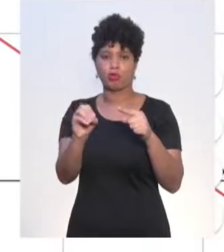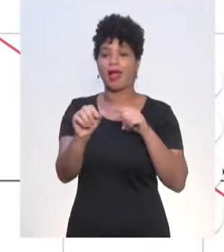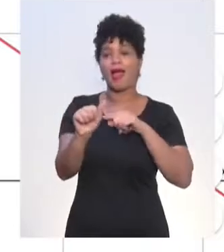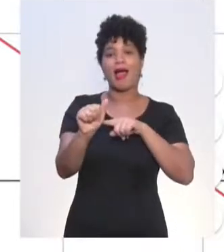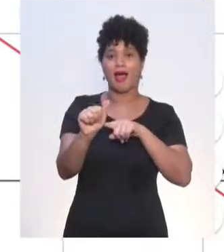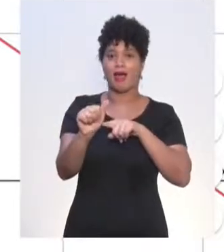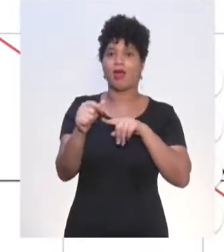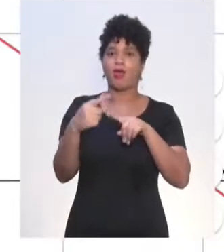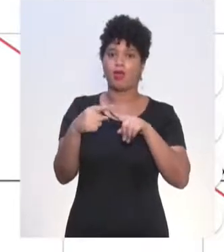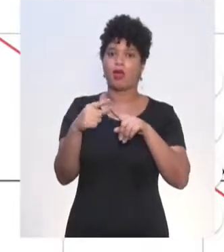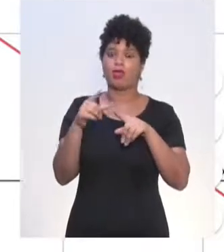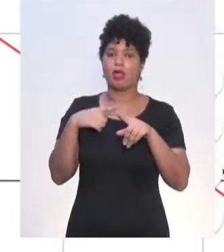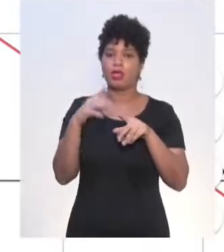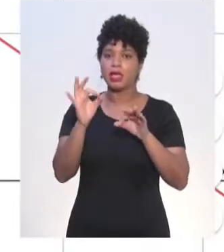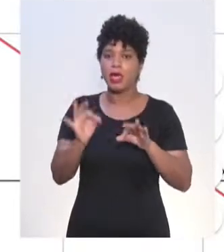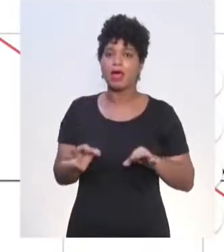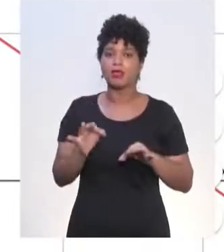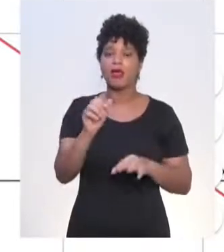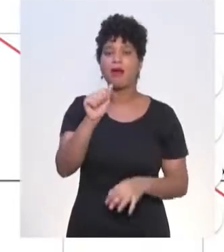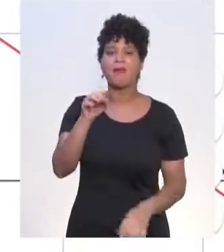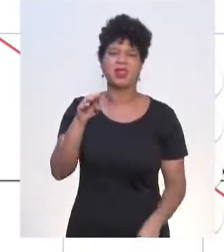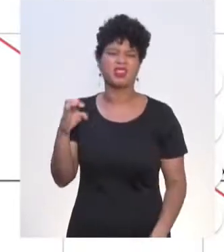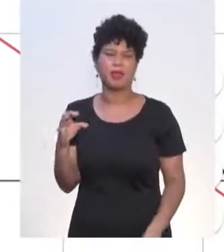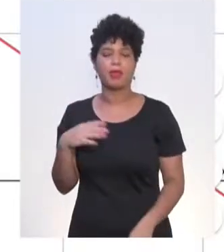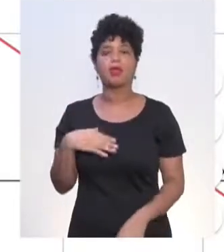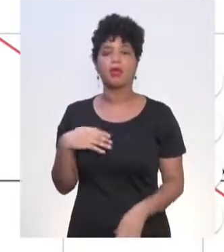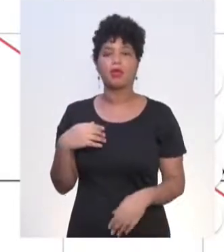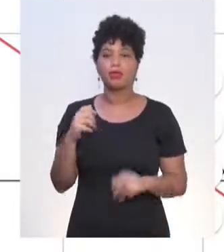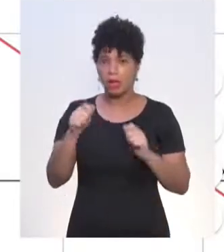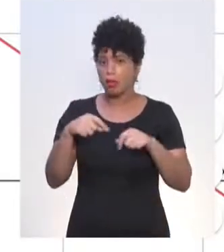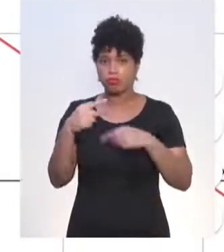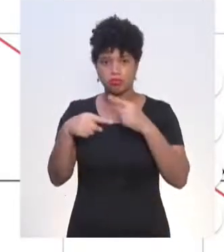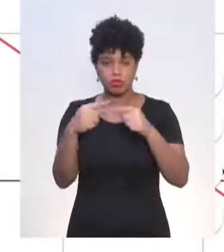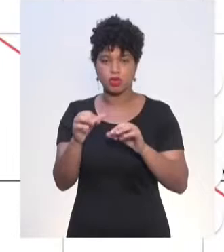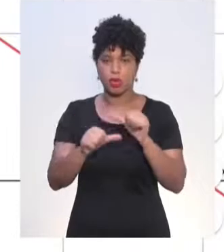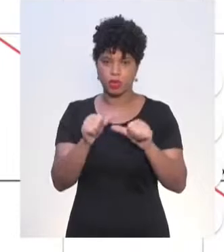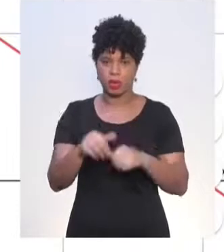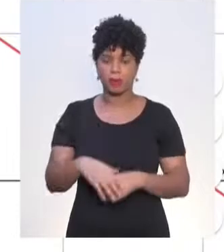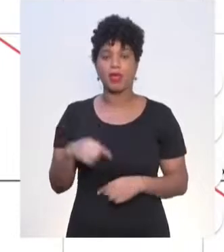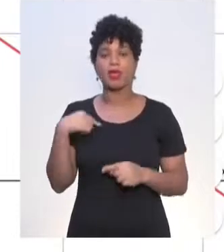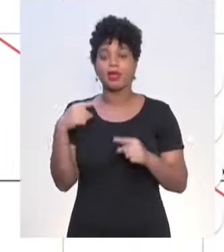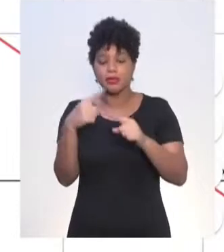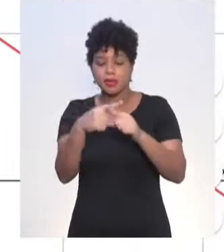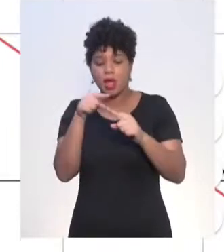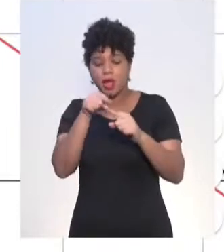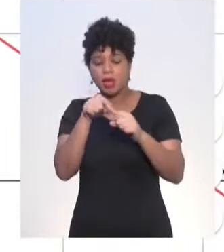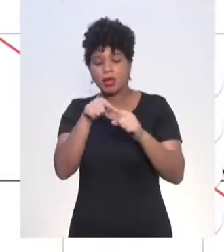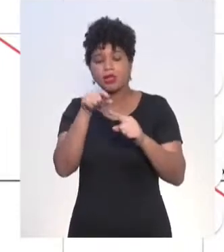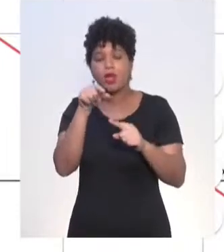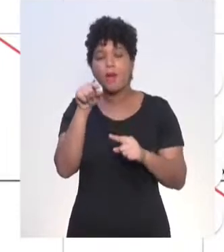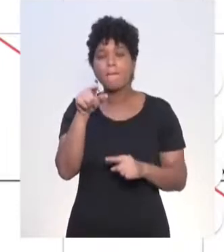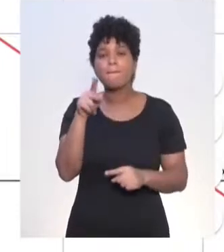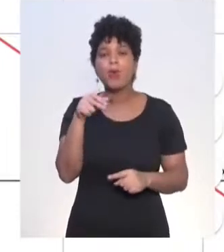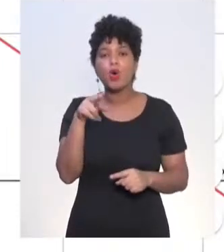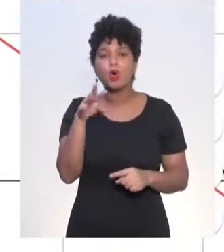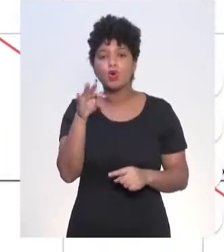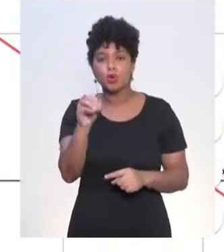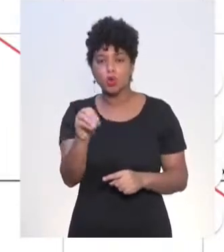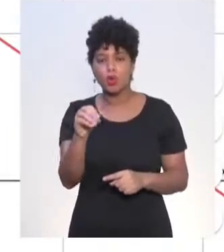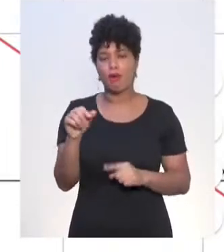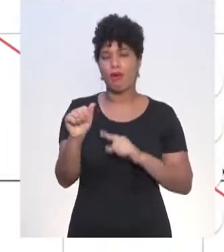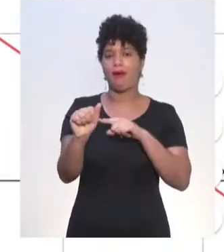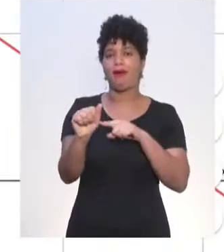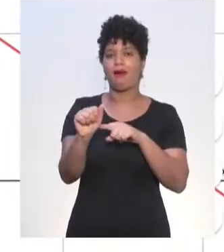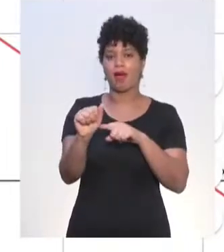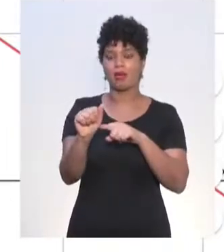ordem, mas dá para alterar, né? Esse ponto que vocês estão observando aqui, ele é o ponto aí, no caso, que ele vai representar,